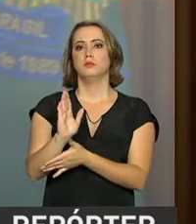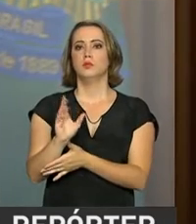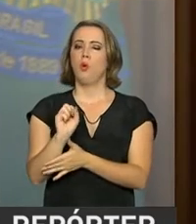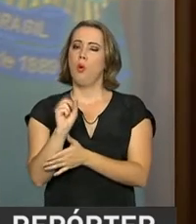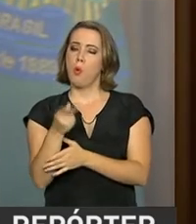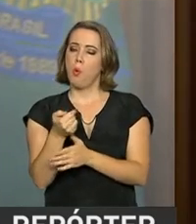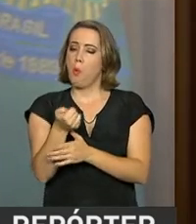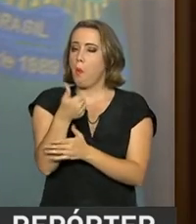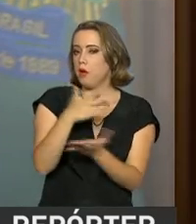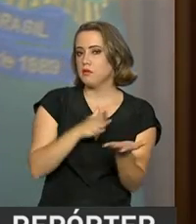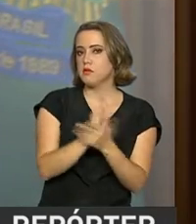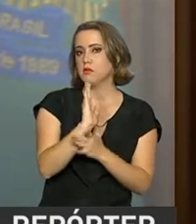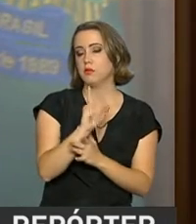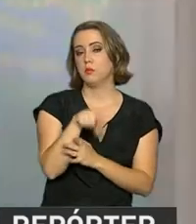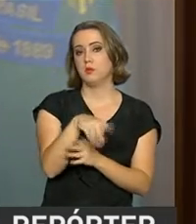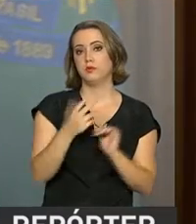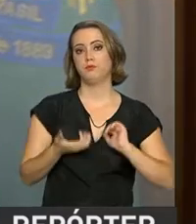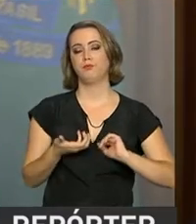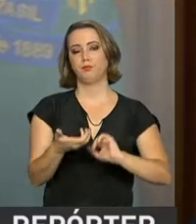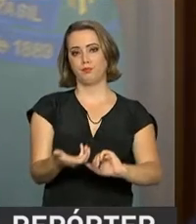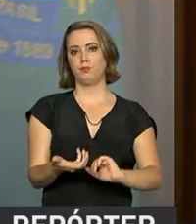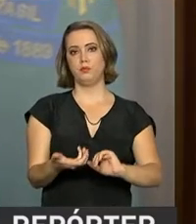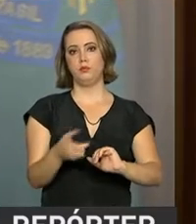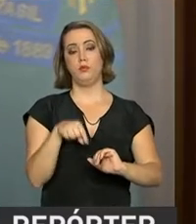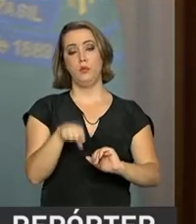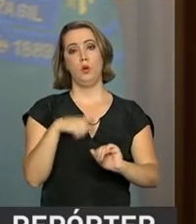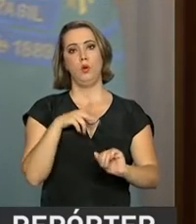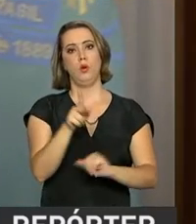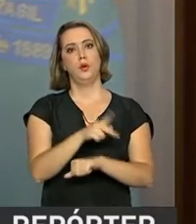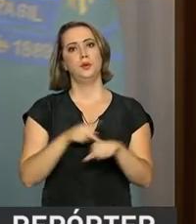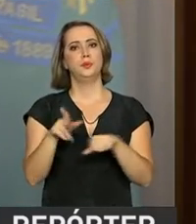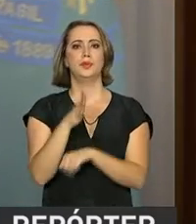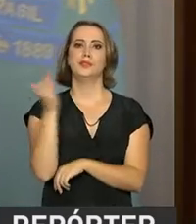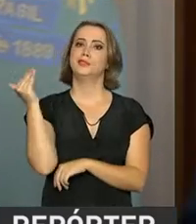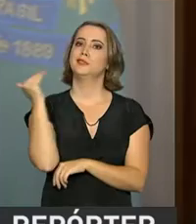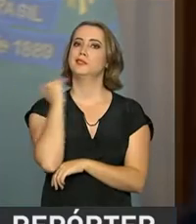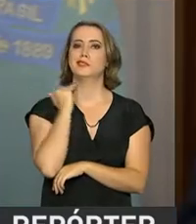aprovação pelo congresso o país cansou